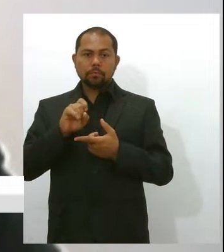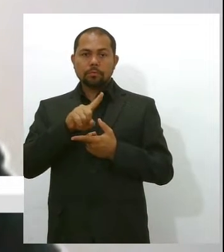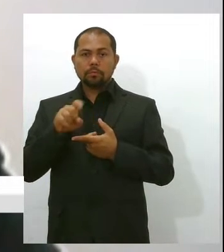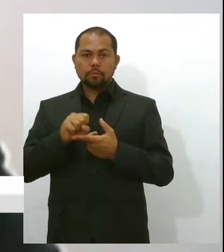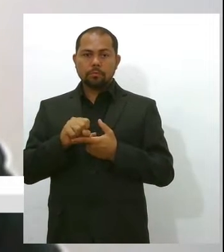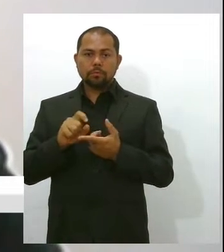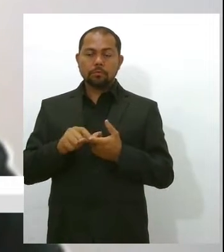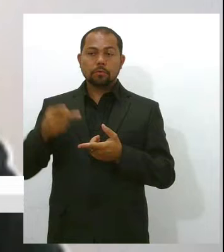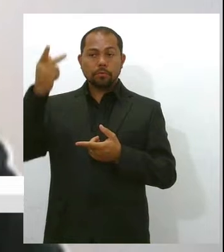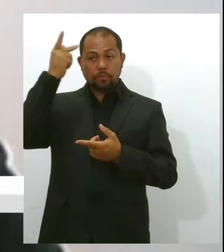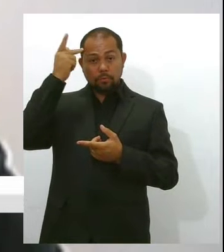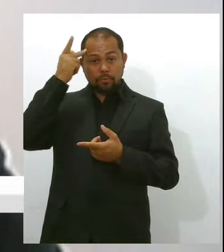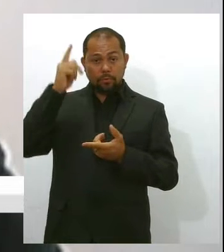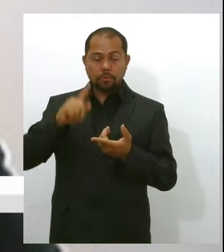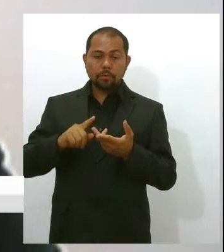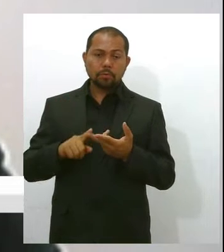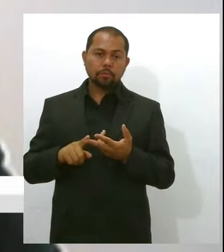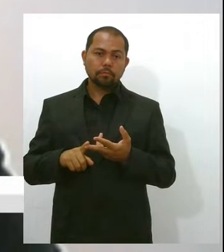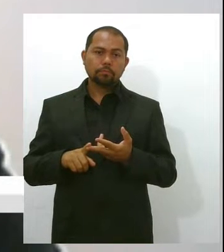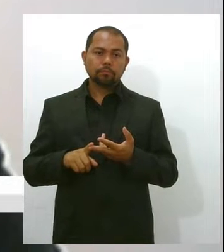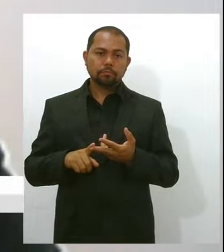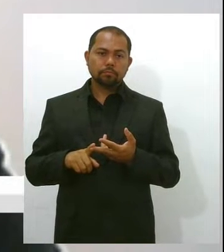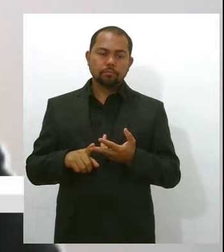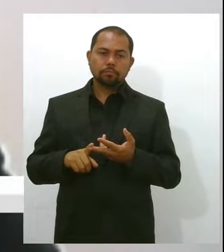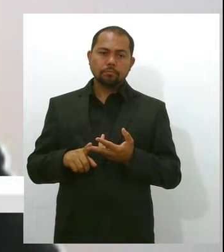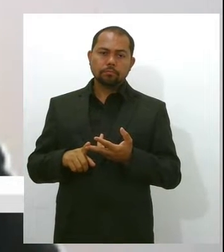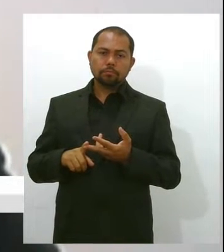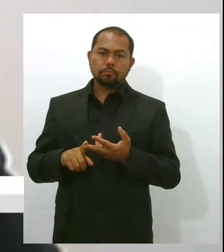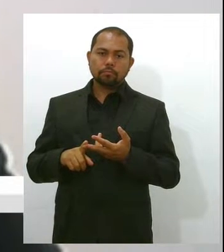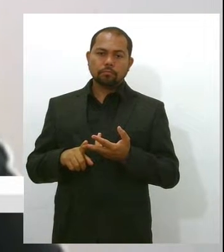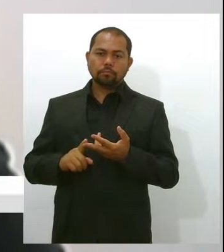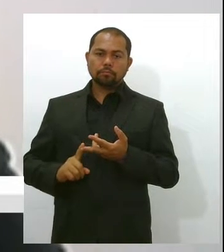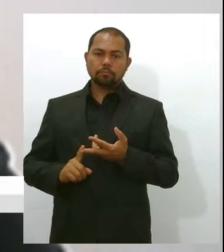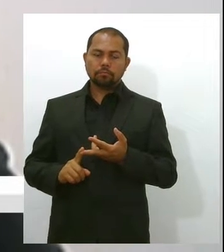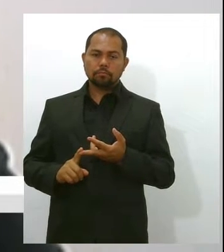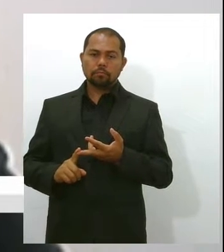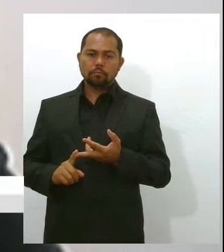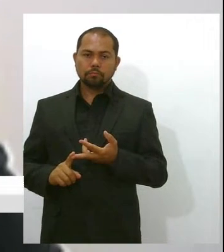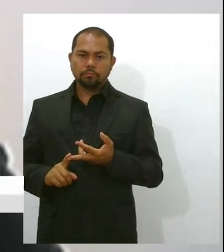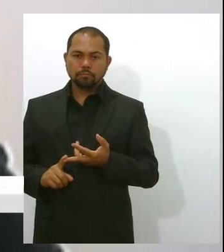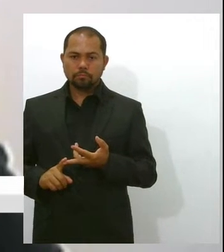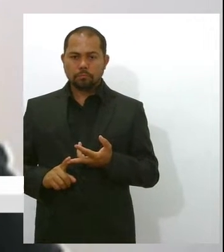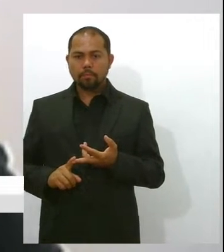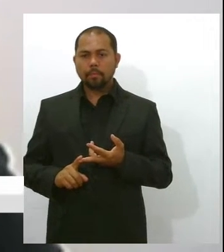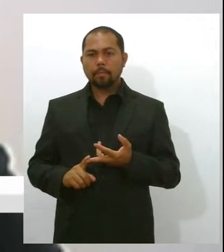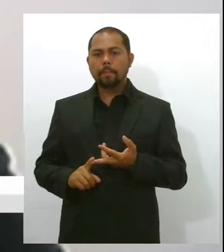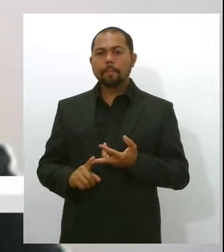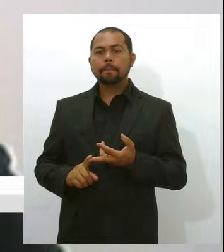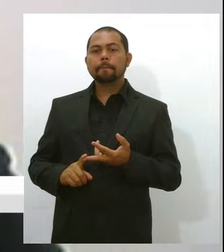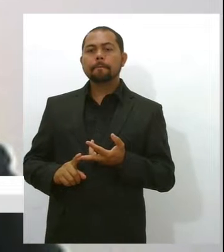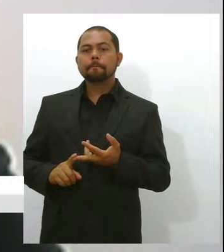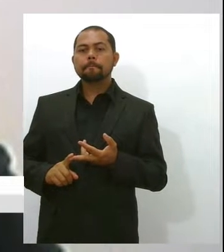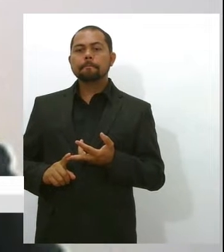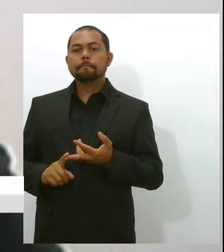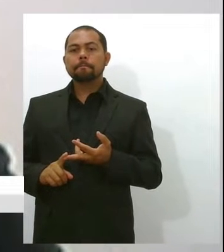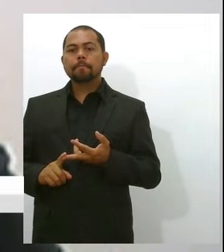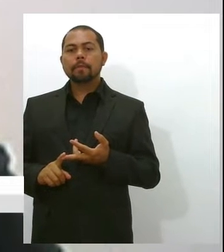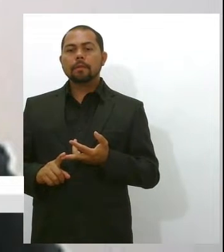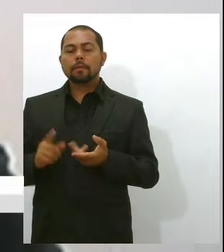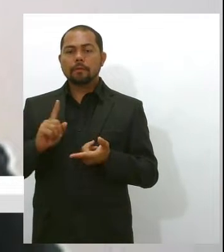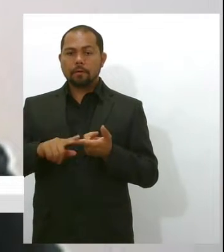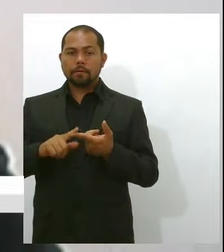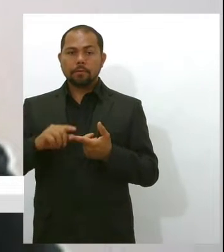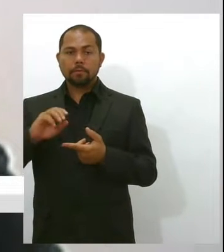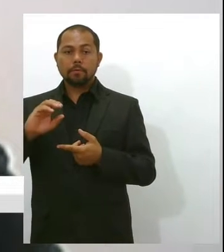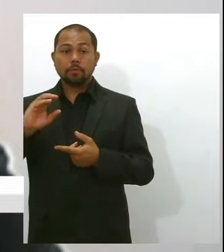bem, bem significativa assim, desse cenário. O Chamil, lá de São Paulo, Leonardo Prata,